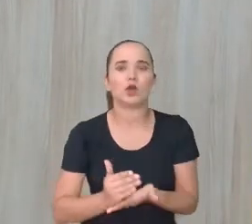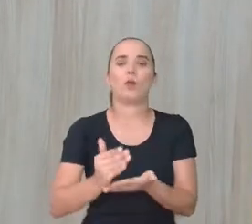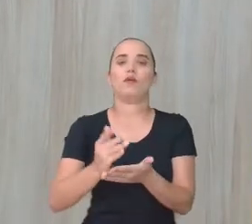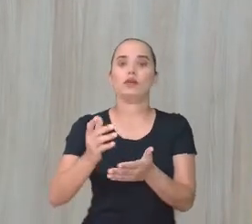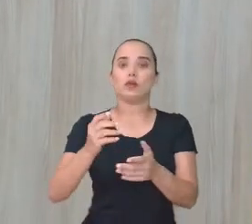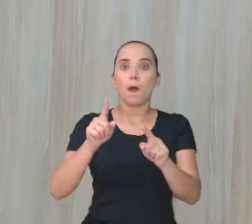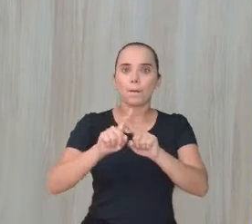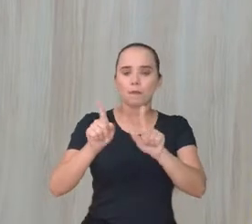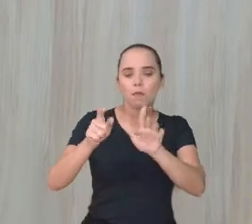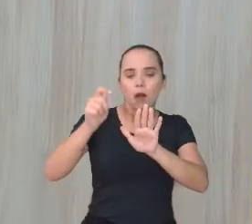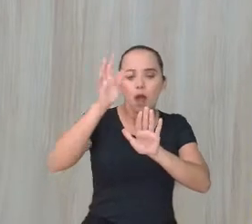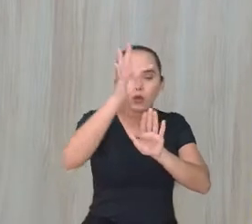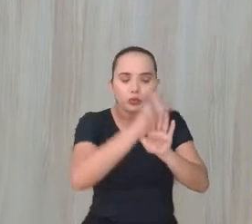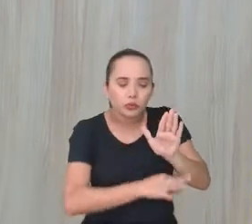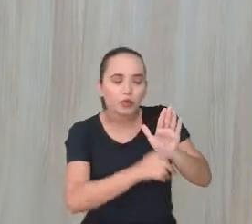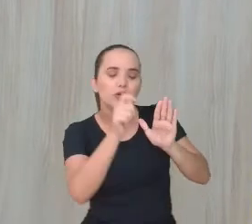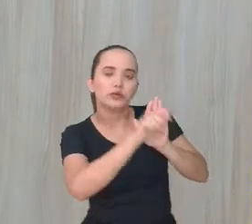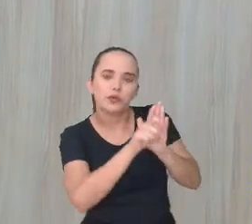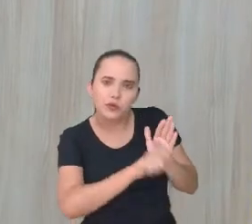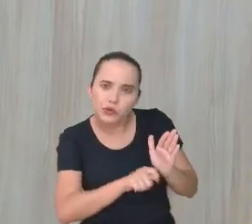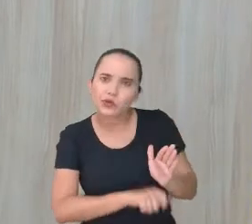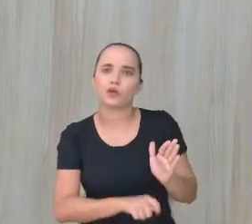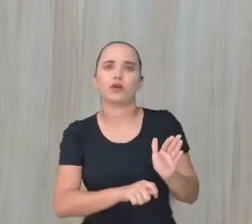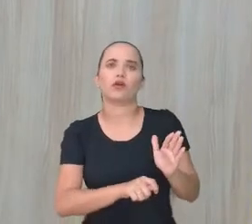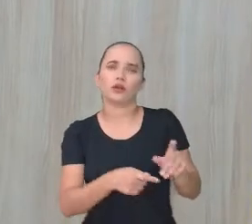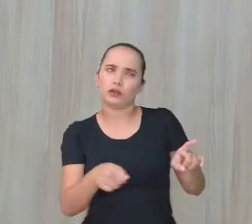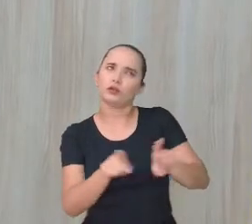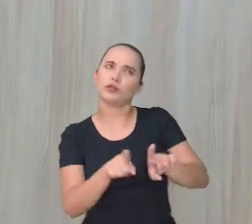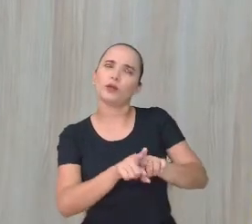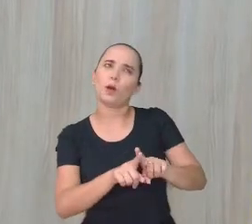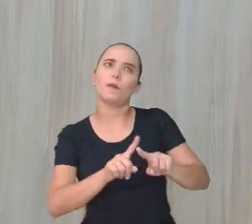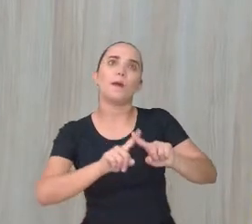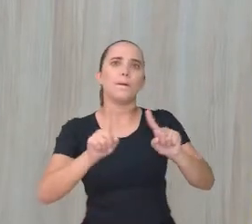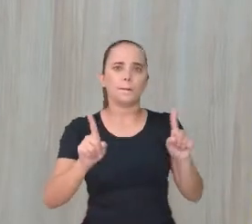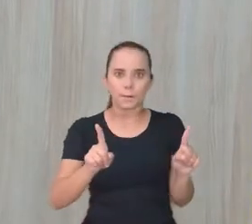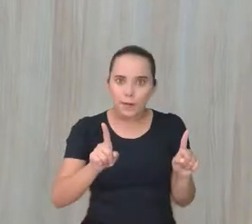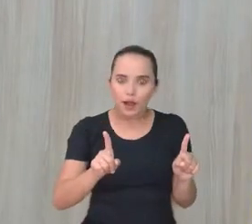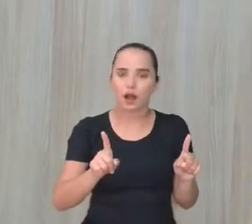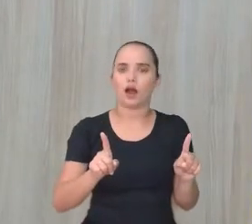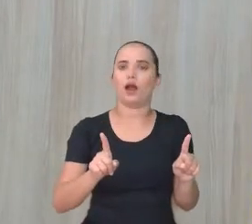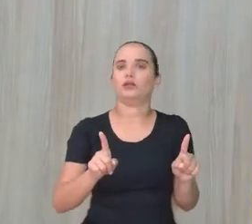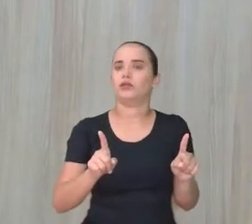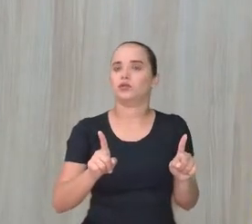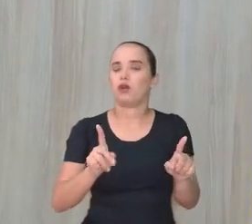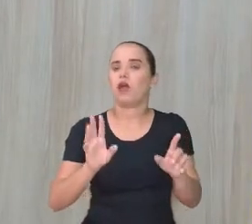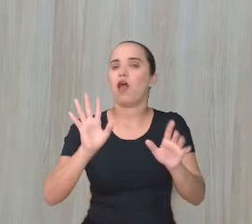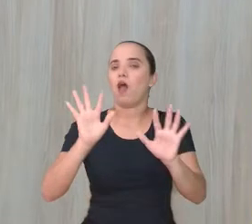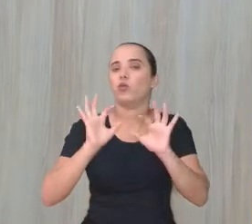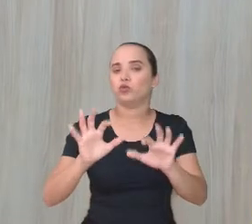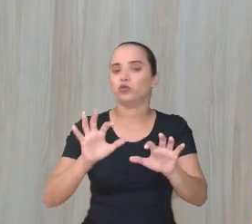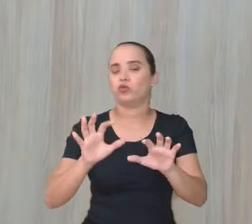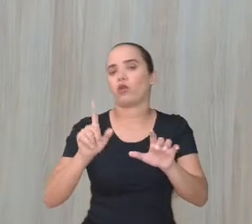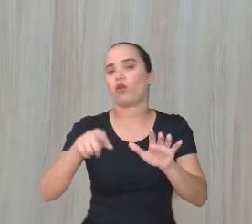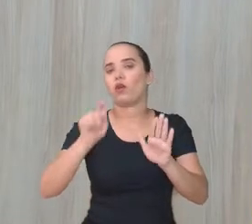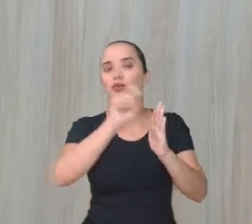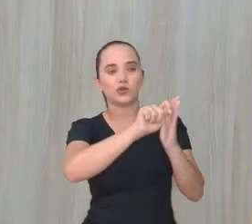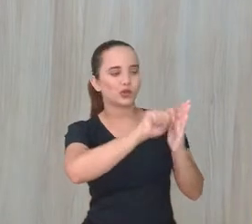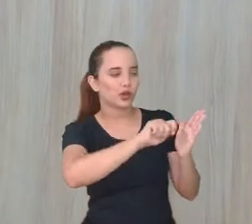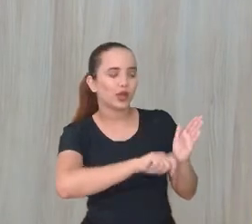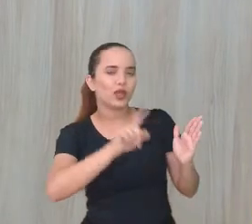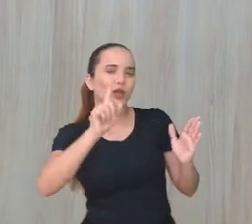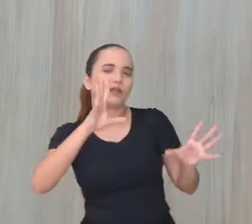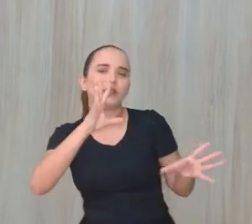dizer que você quer expressar vai estar lá, só que na forma escrita